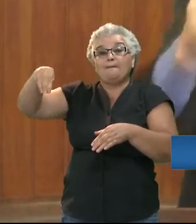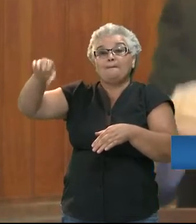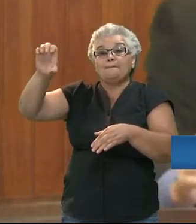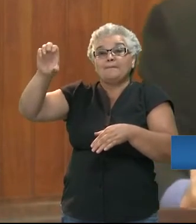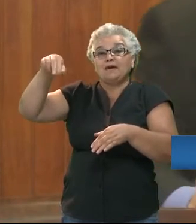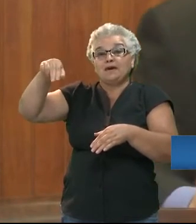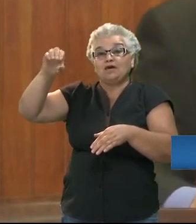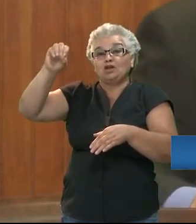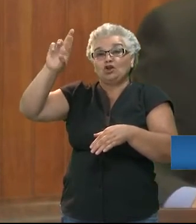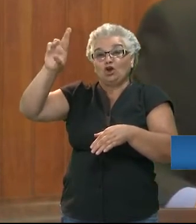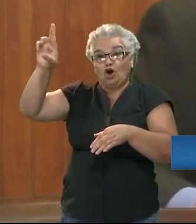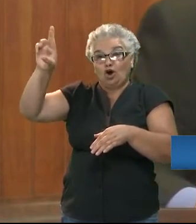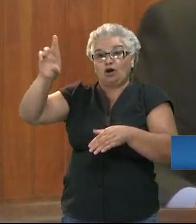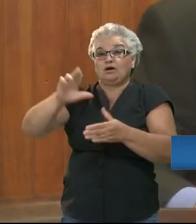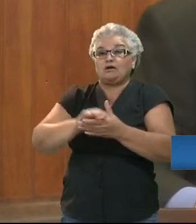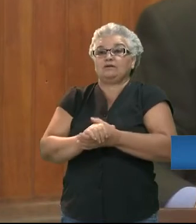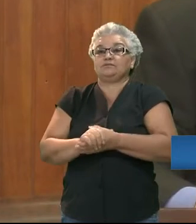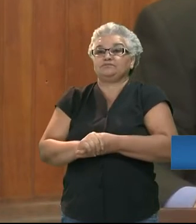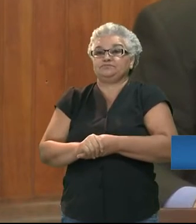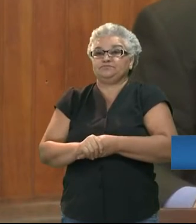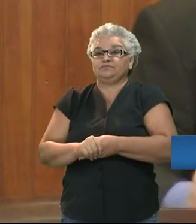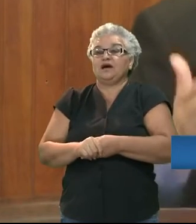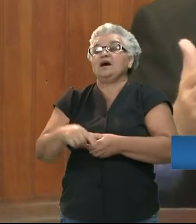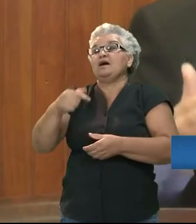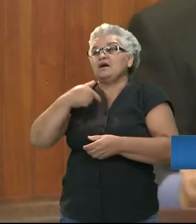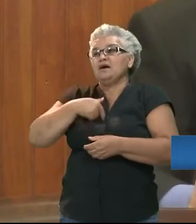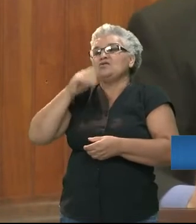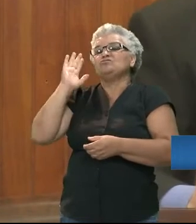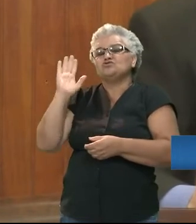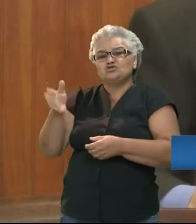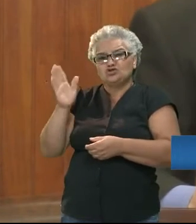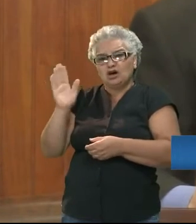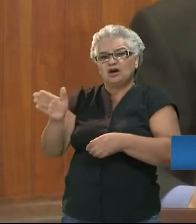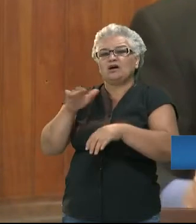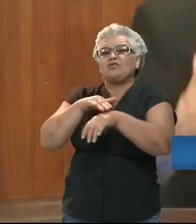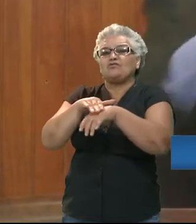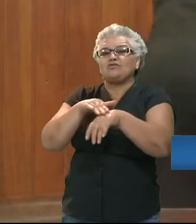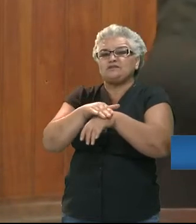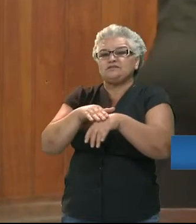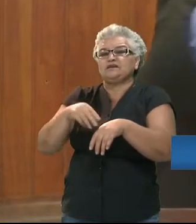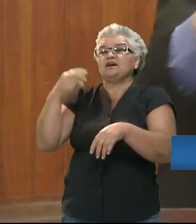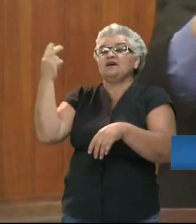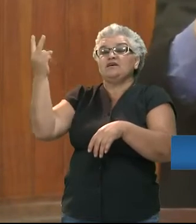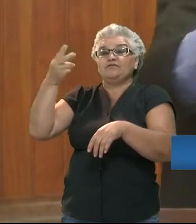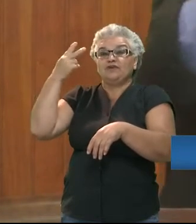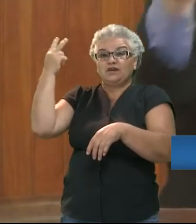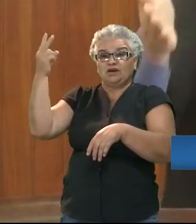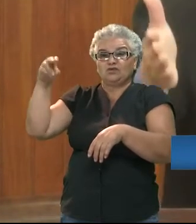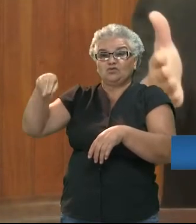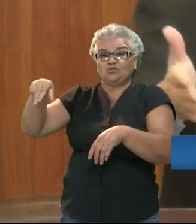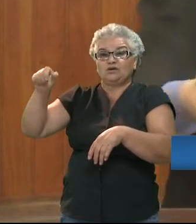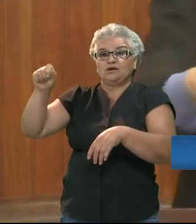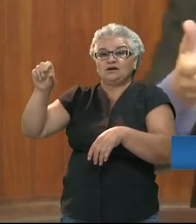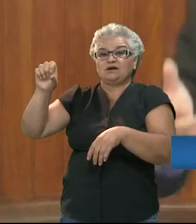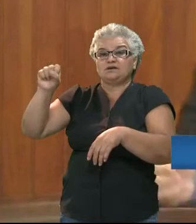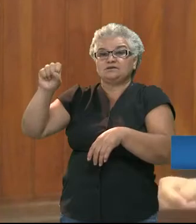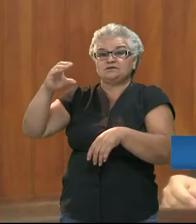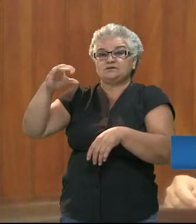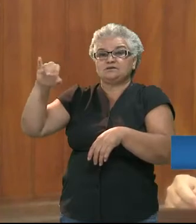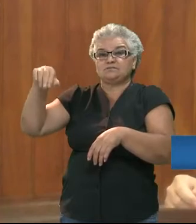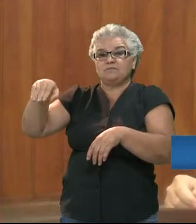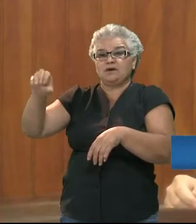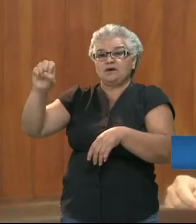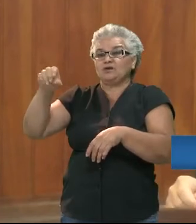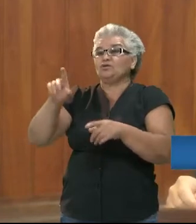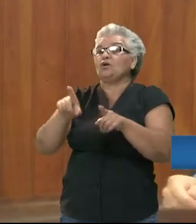do vereador Eduardo Nascimento, eu até conversei com o vereador Feff, parece-me que ele até tinha uma disposição de conversar com o vereador à época, para